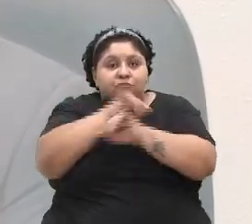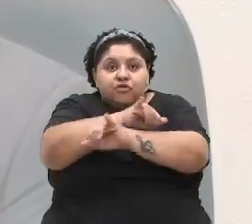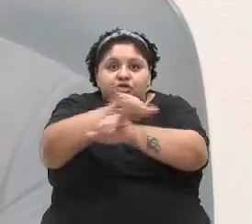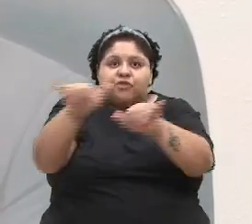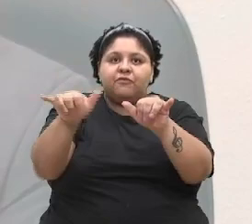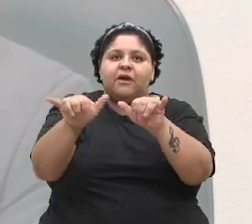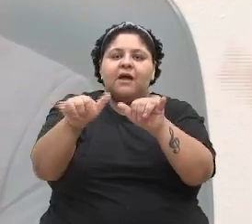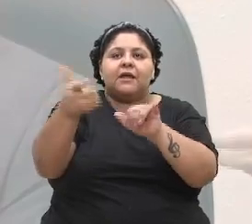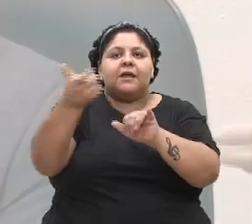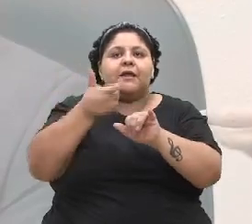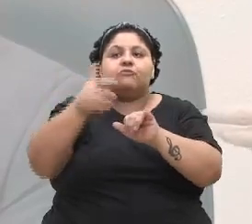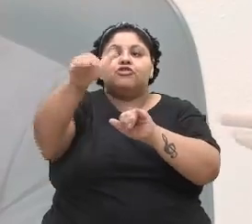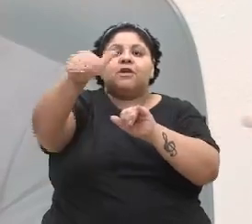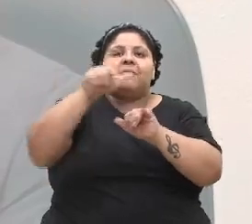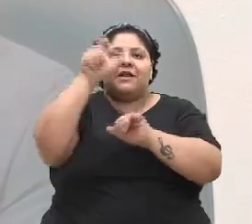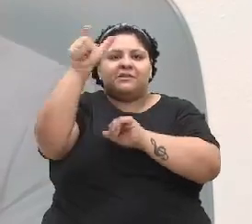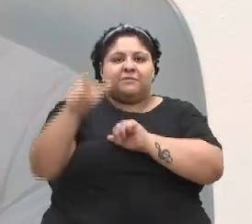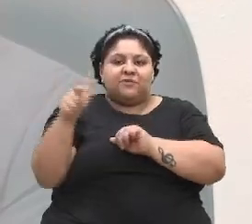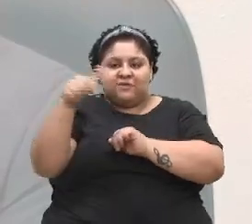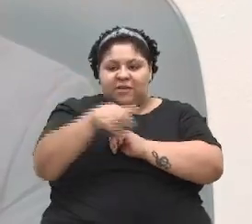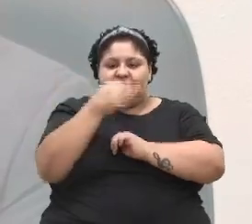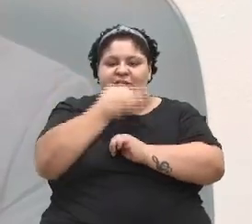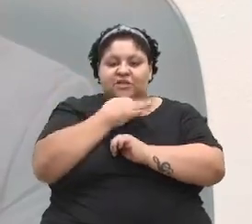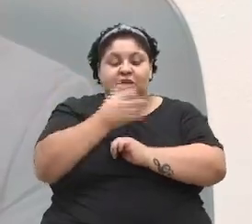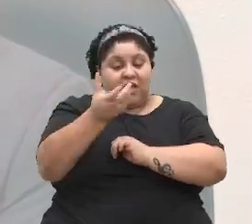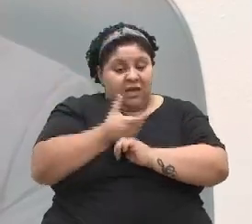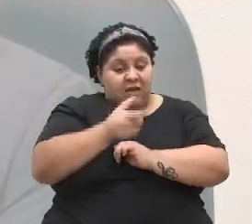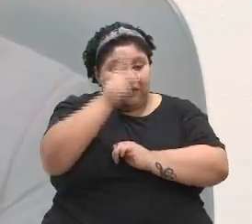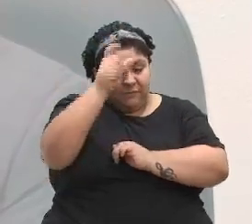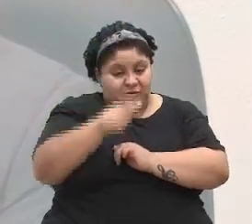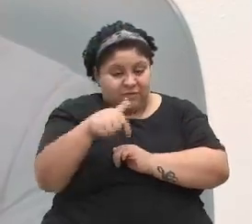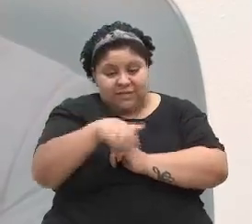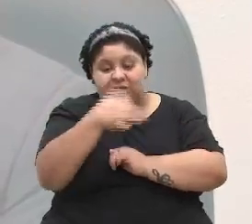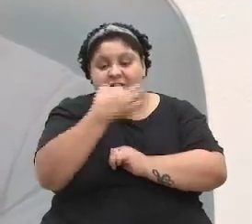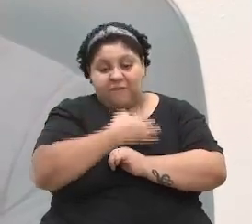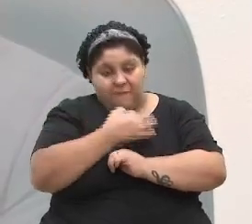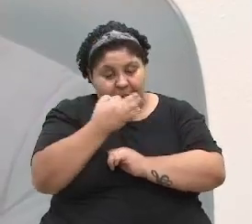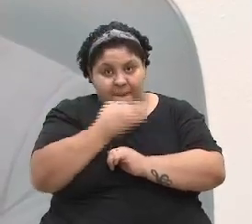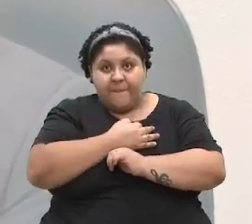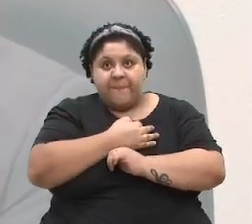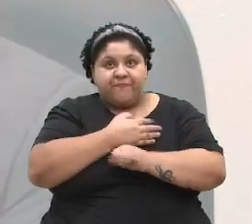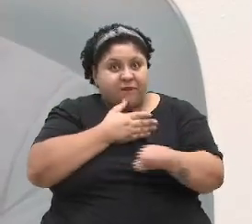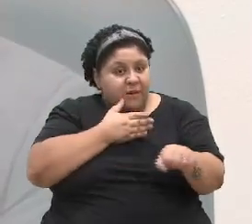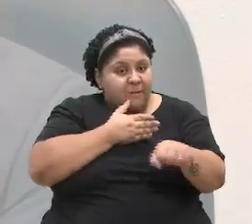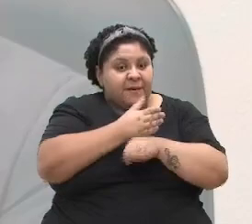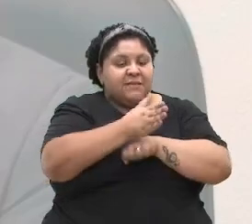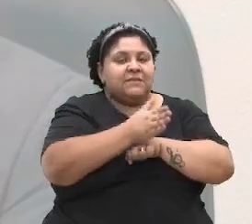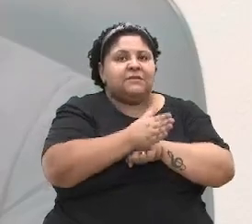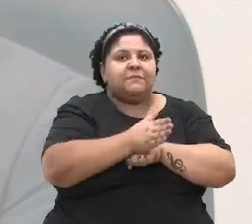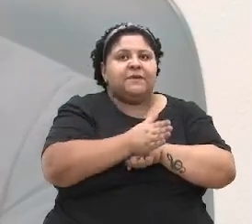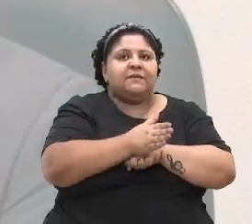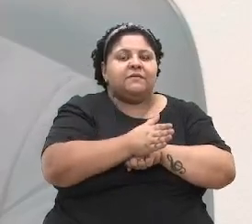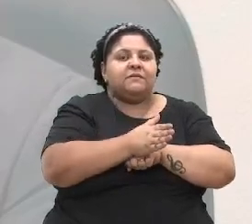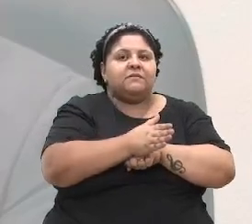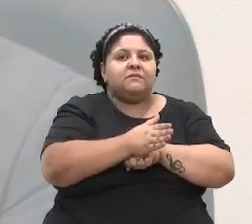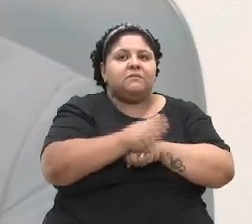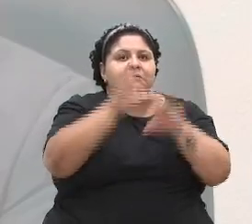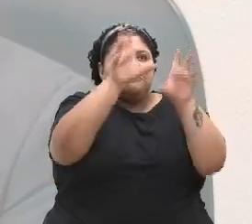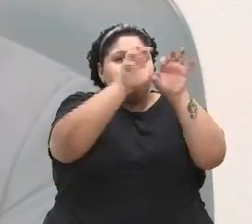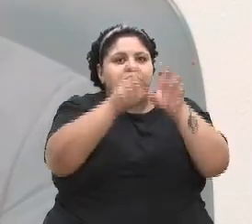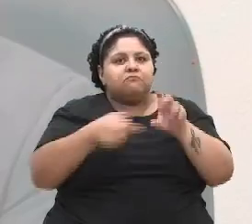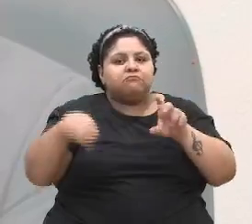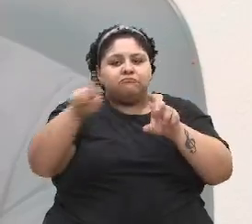Se nós queremos atrair turistas para Caxias do Sul e queremos que as pessoas de Caxias frequentem a praça com essa decoração, nós precisamos